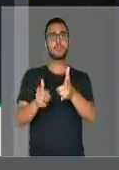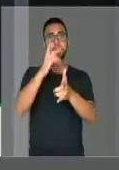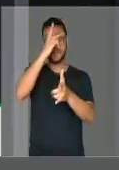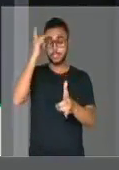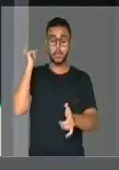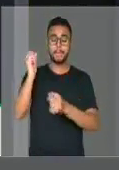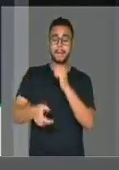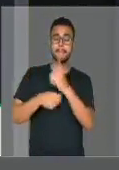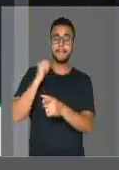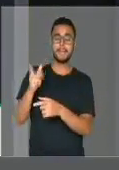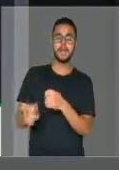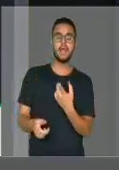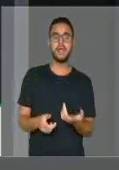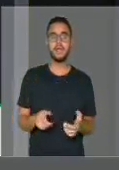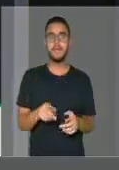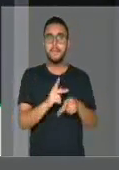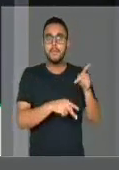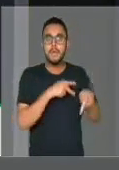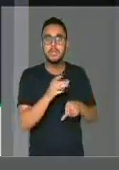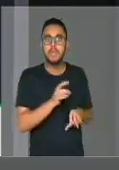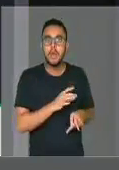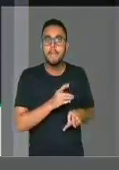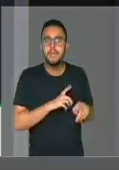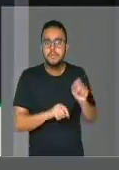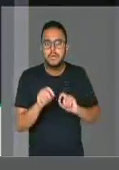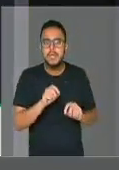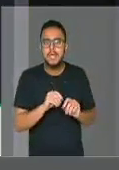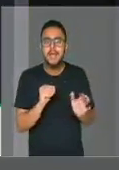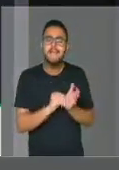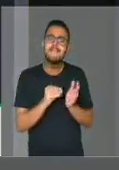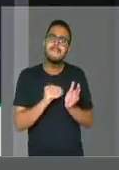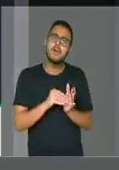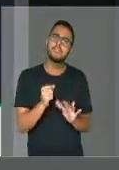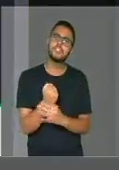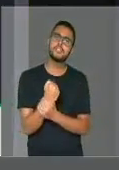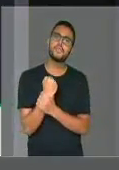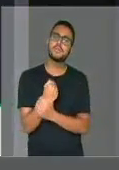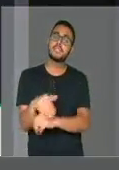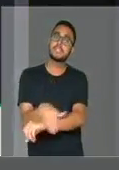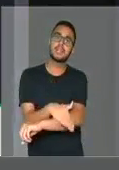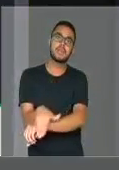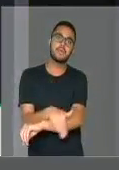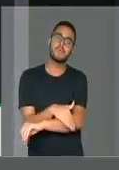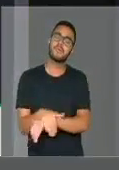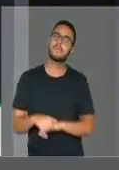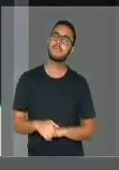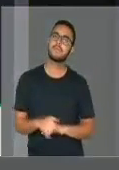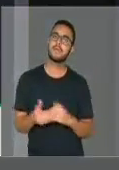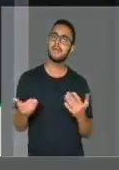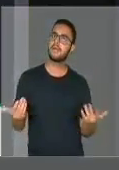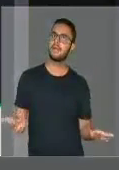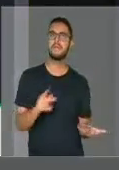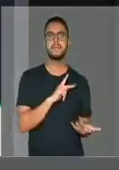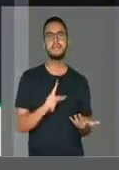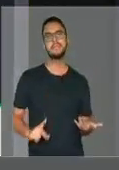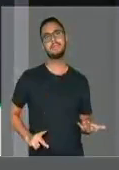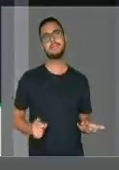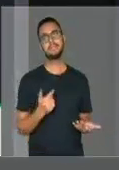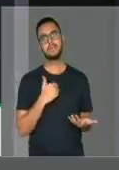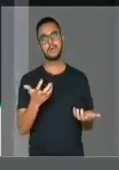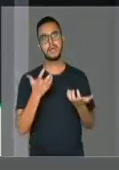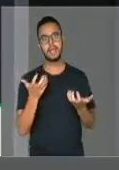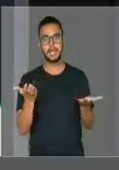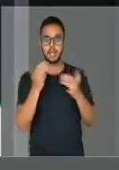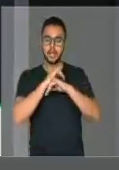E o que mais assusta a população é a insegurança que campeia as nossas ruas. E aí, senhor presidente, eu quero aqui fazer o registro